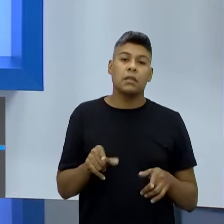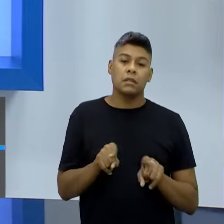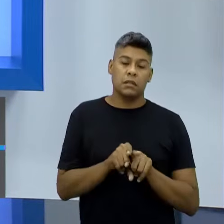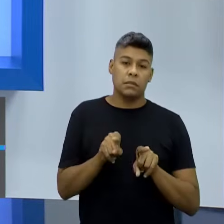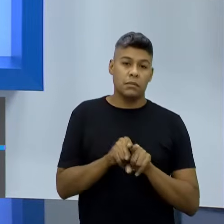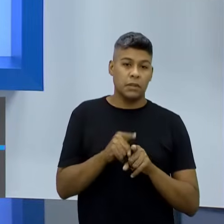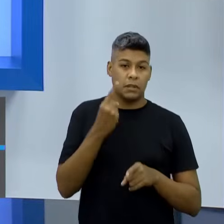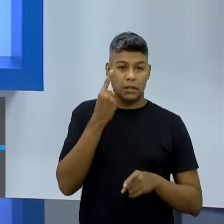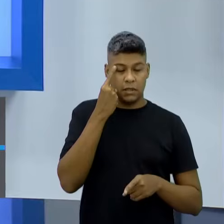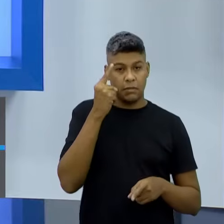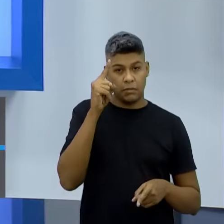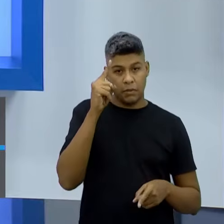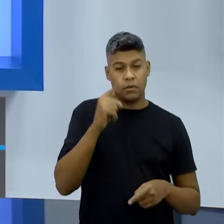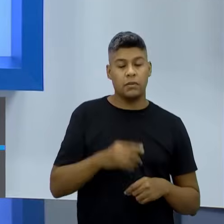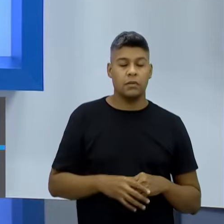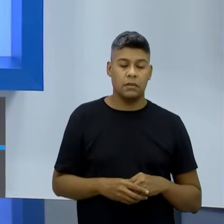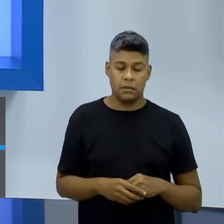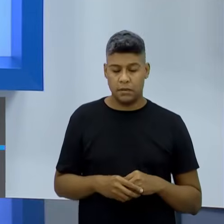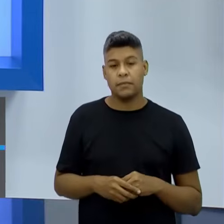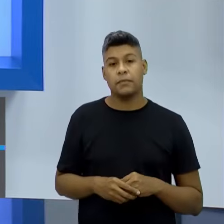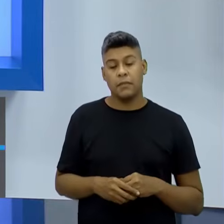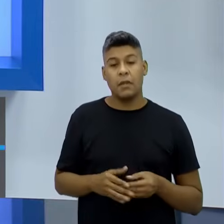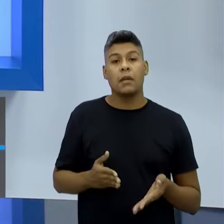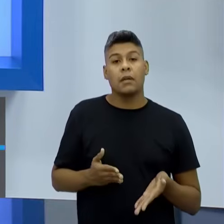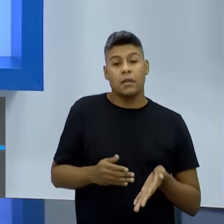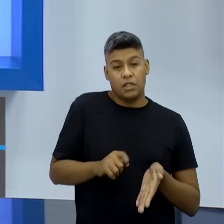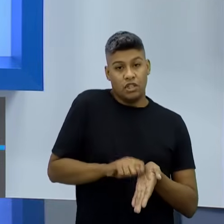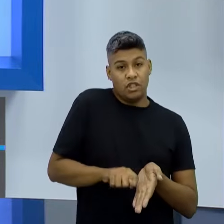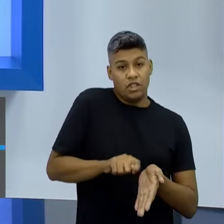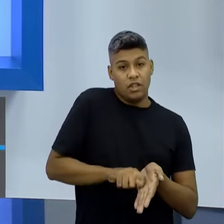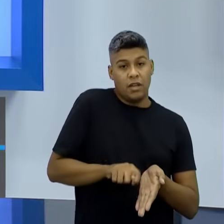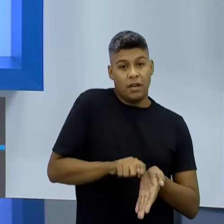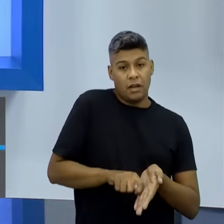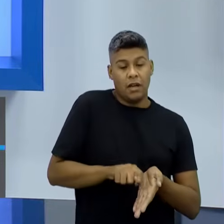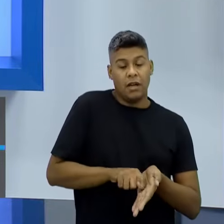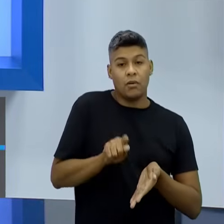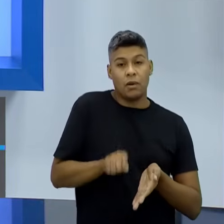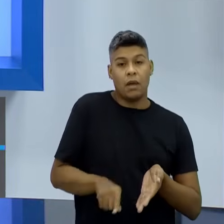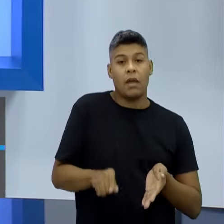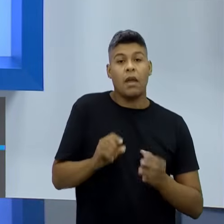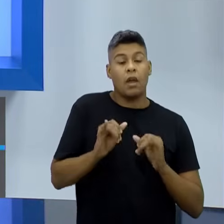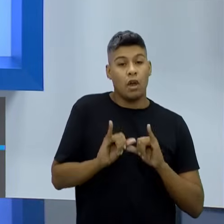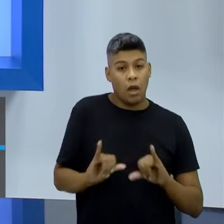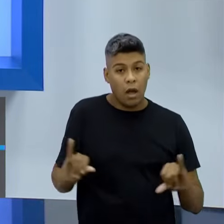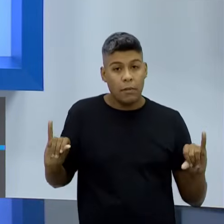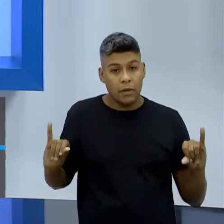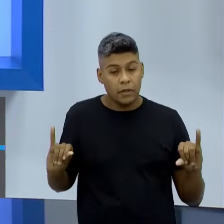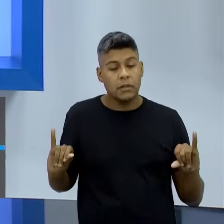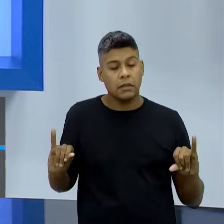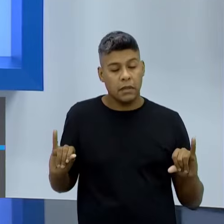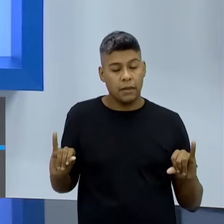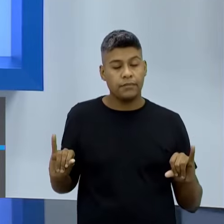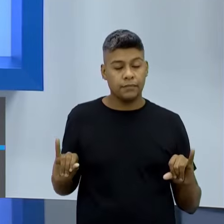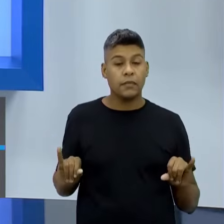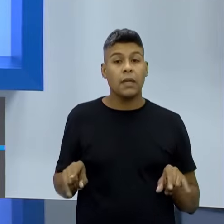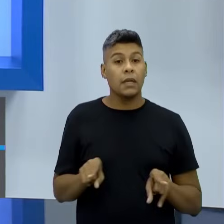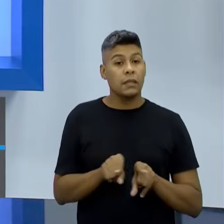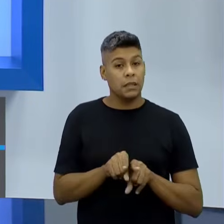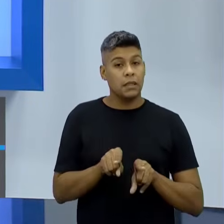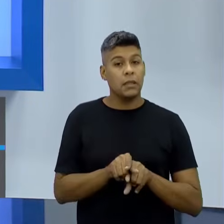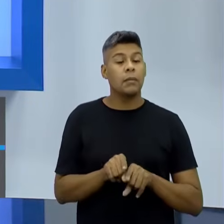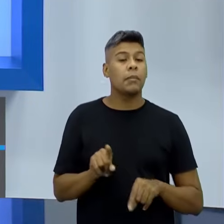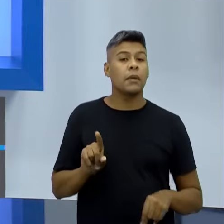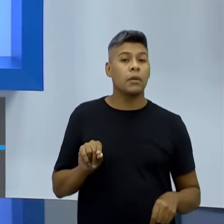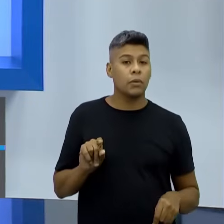suas hipóteses. Então, o diário de bordo ele serve sim para comunicar e vou além, o diário de bordo ele vai servir